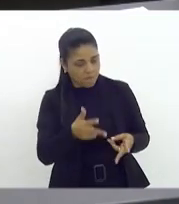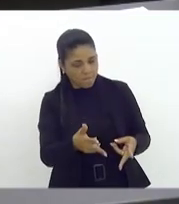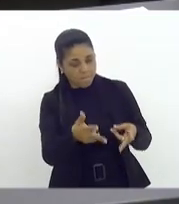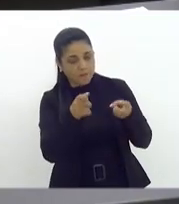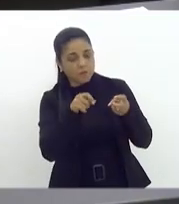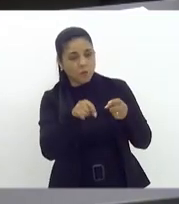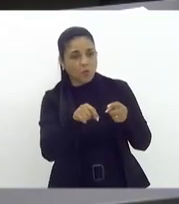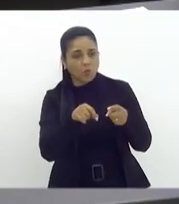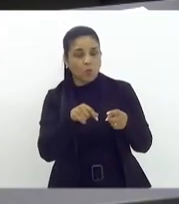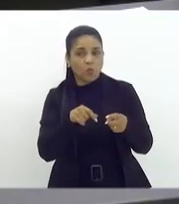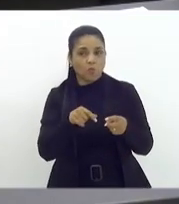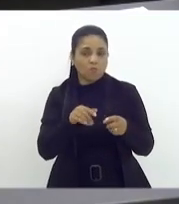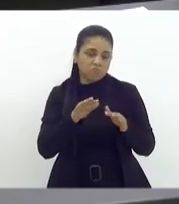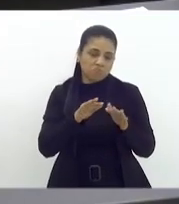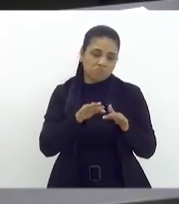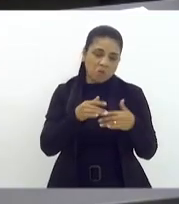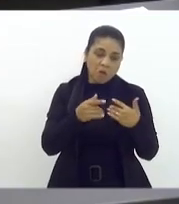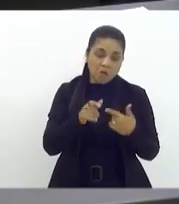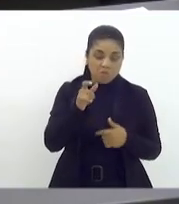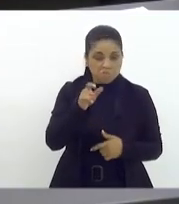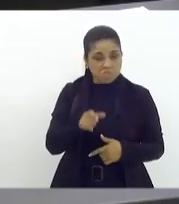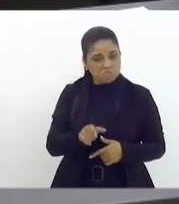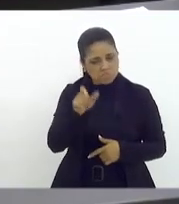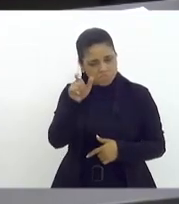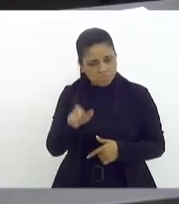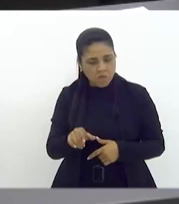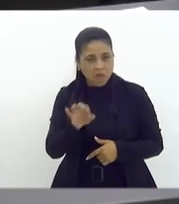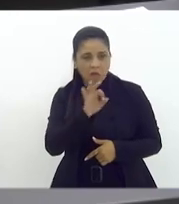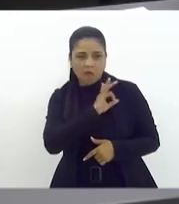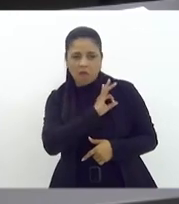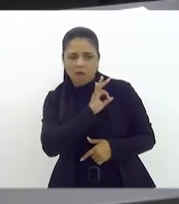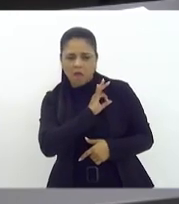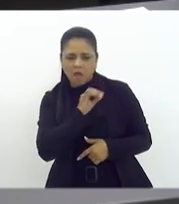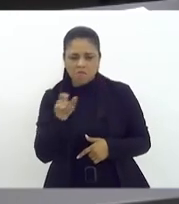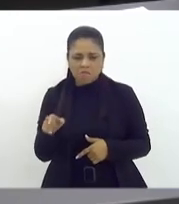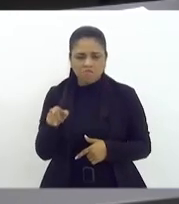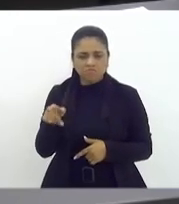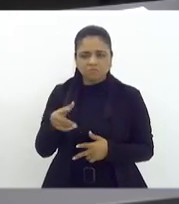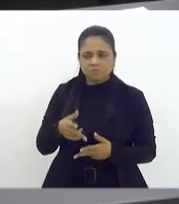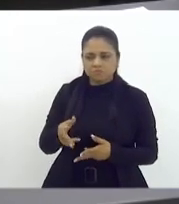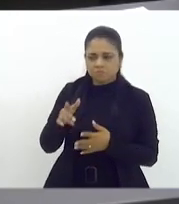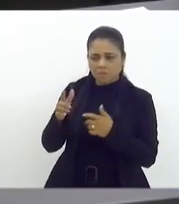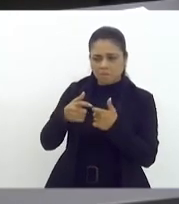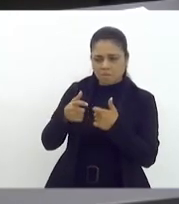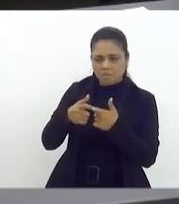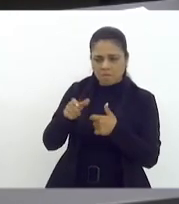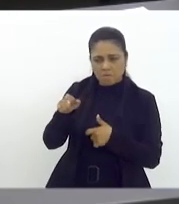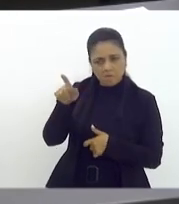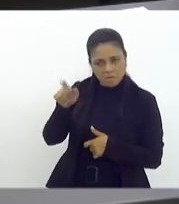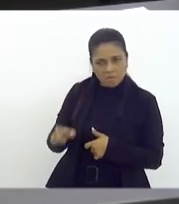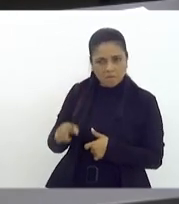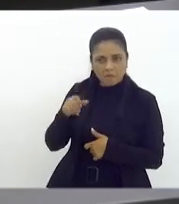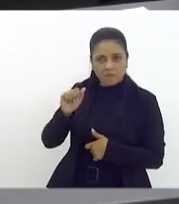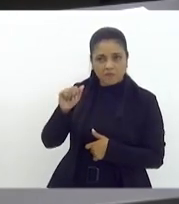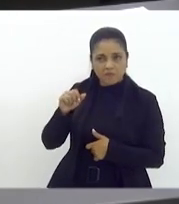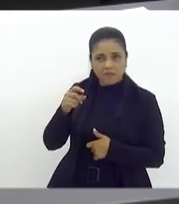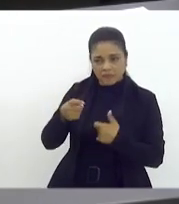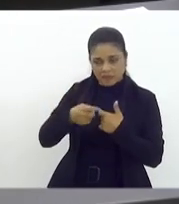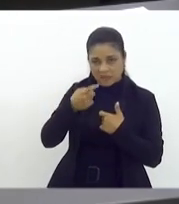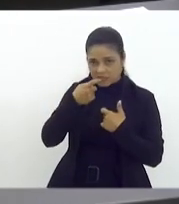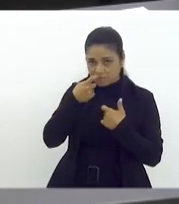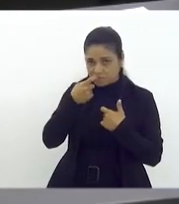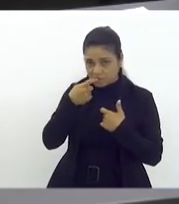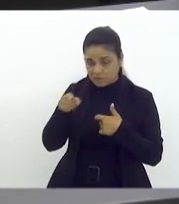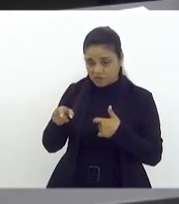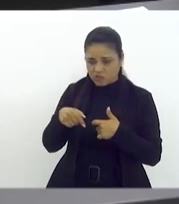familiar como é o policial que possuía algumas semelhanças com André sobre condições de grande estresse os procedimentos